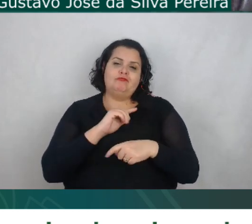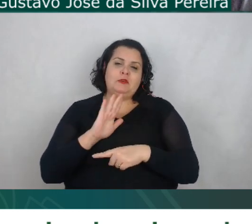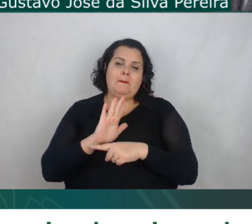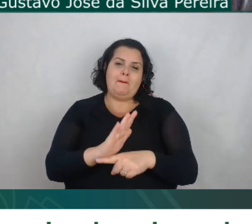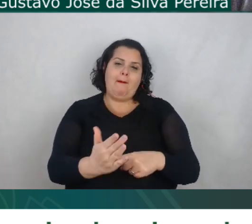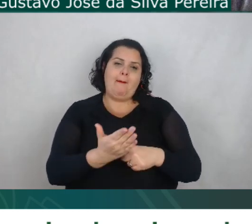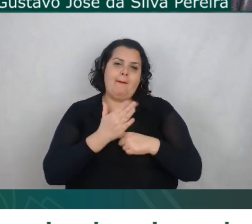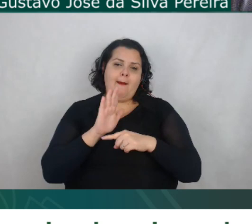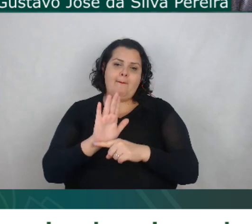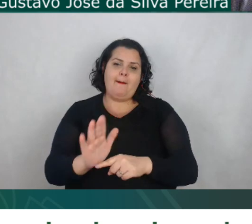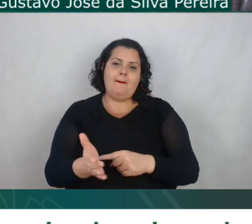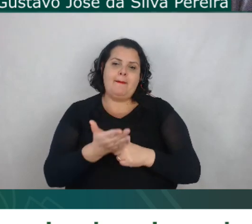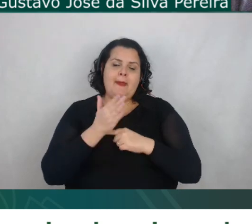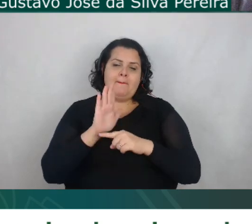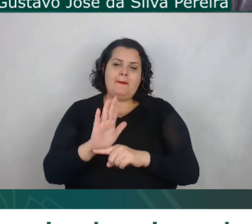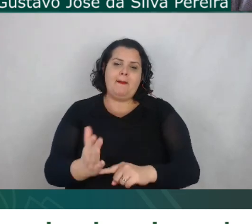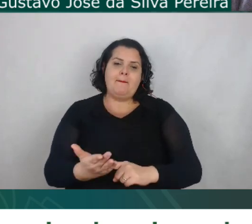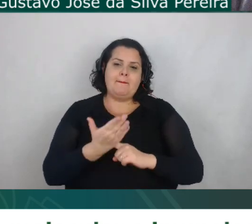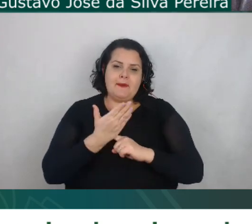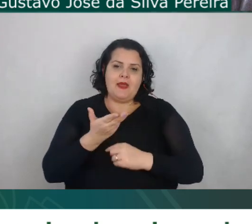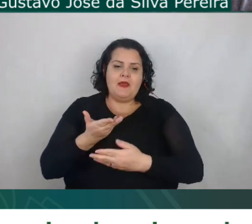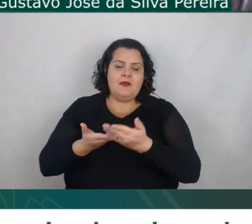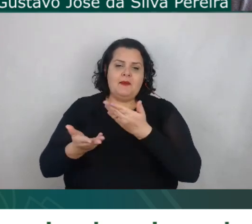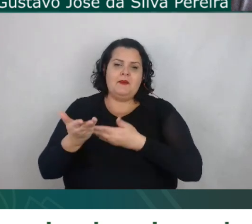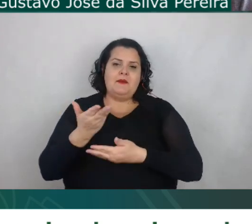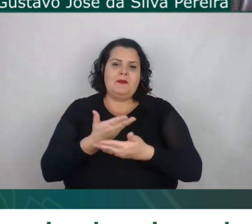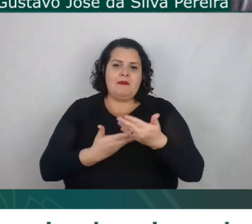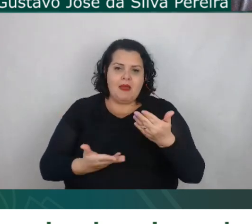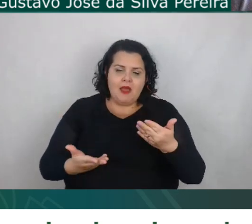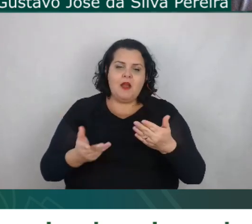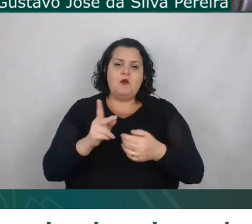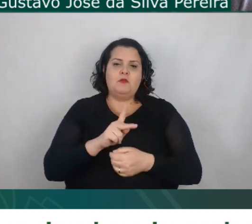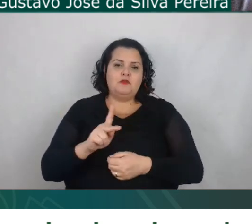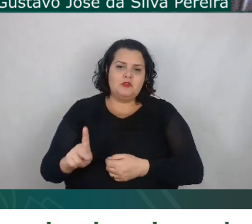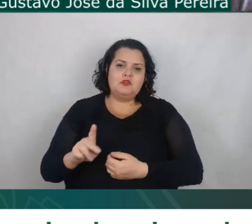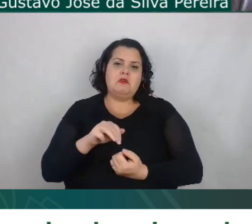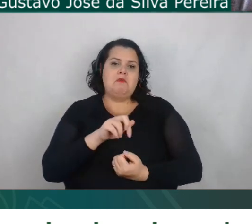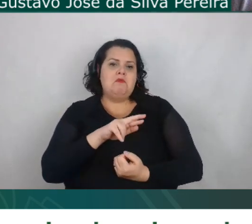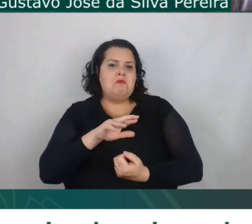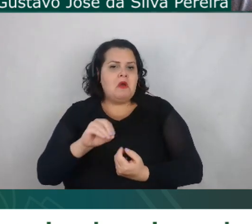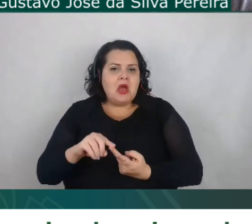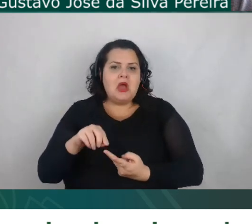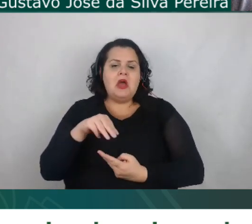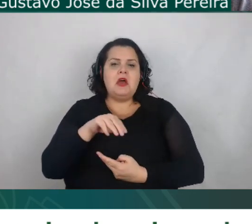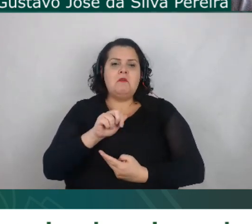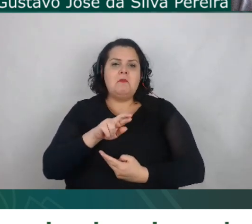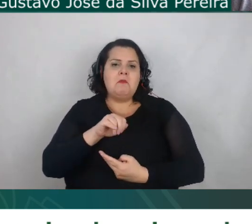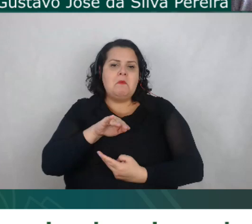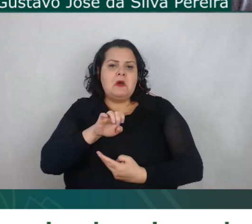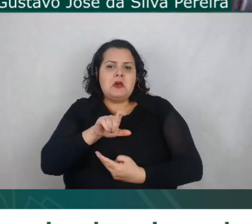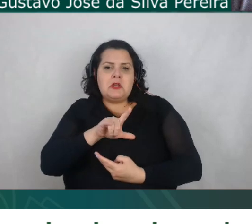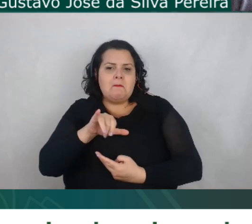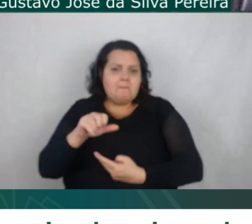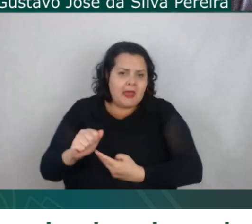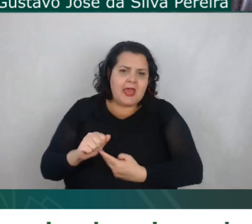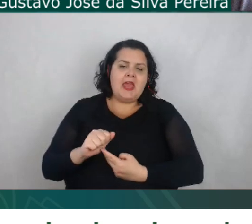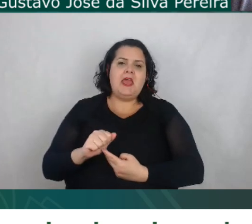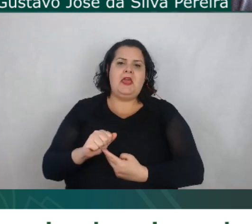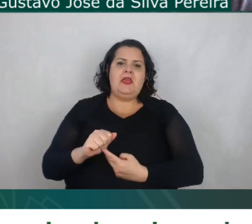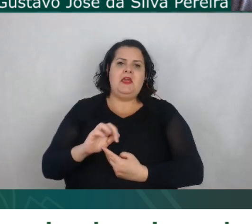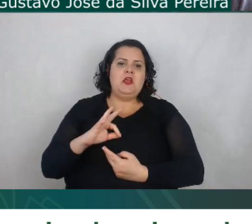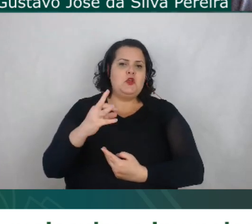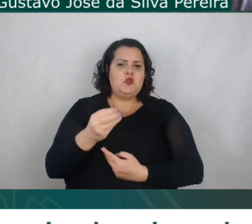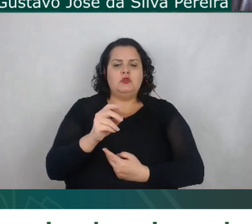nós colaborássemos com professores como o Mário, a professora Marimélia, né, todo mundo ali se organizou como